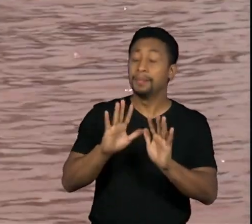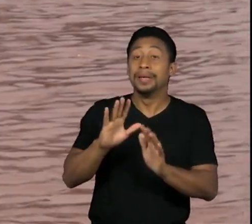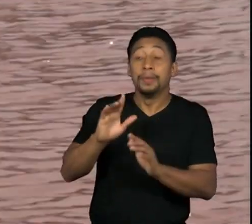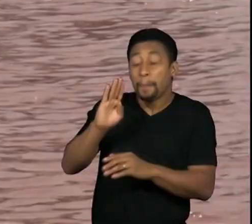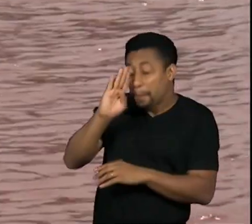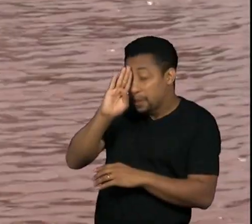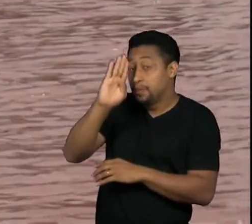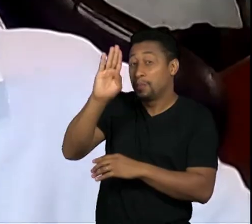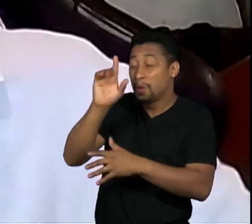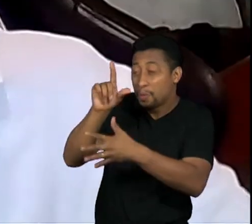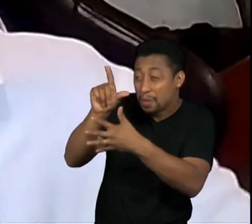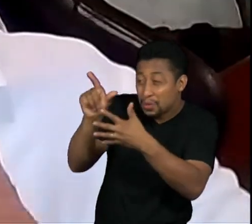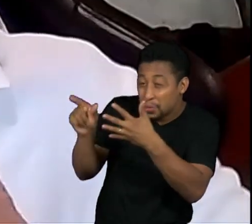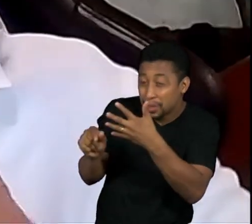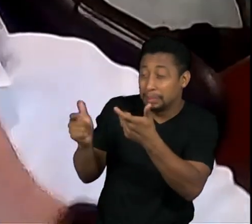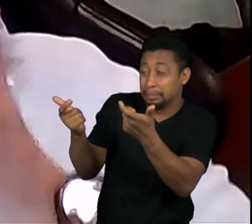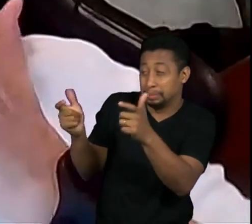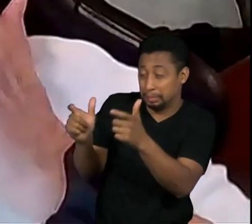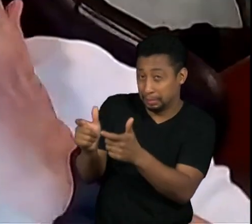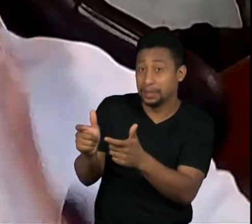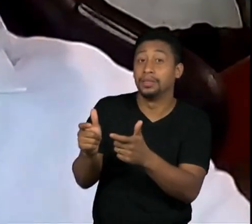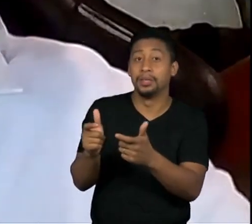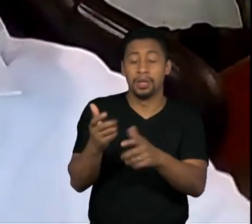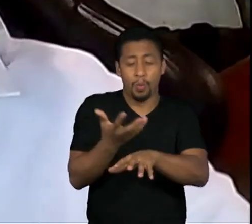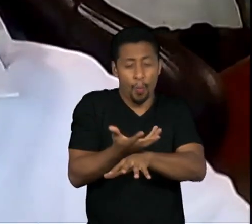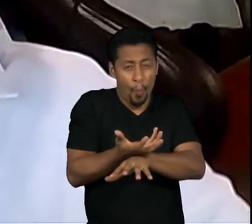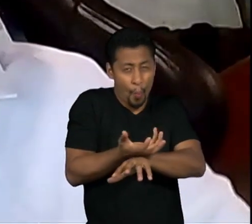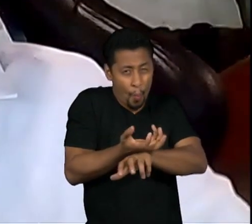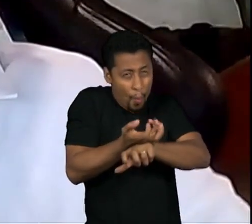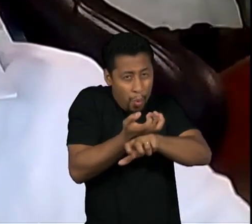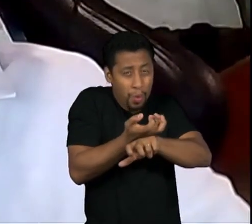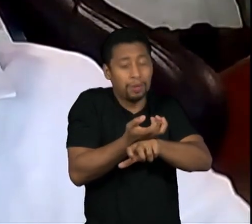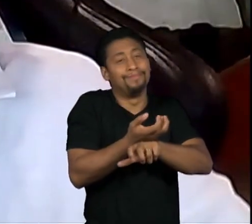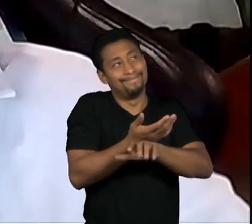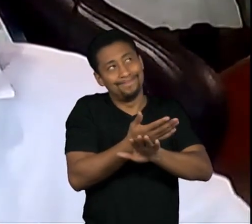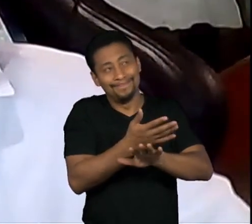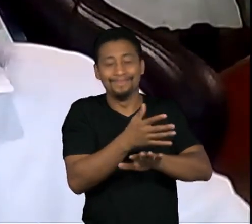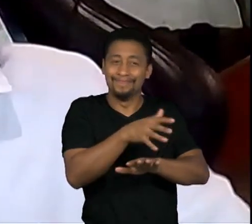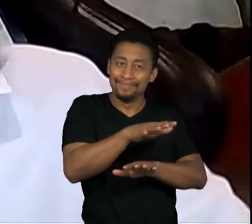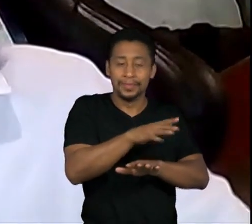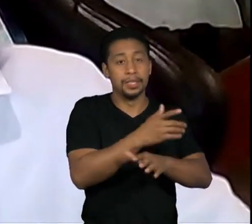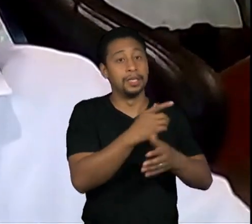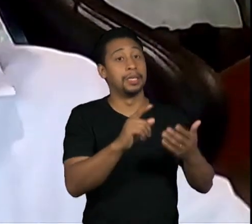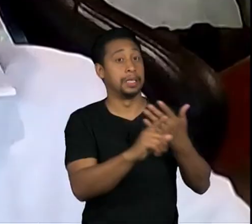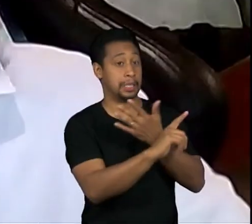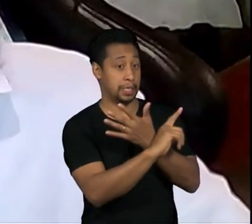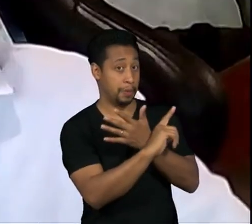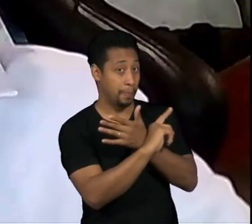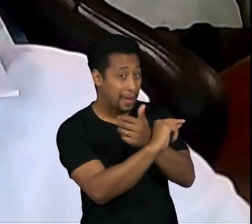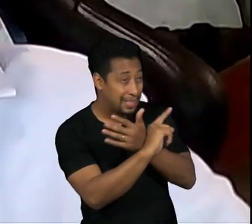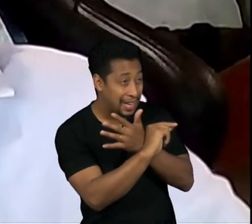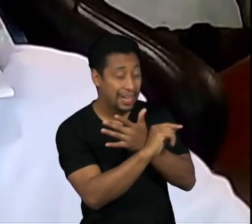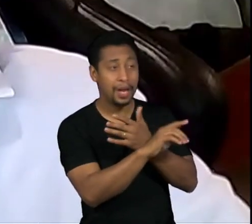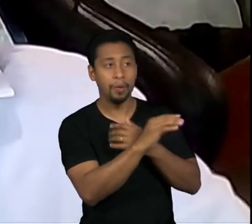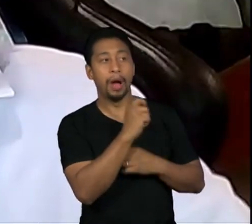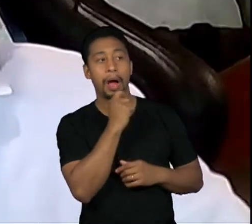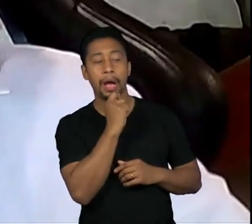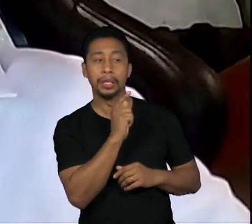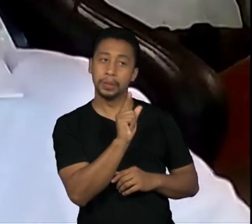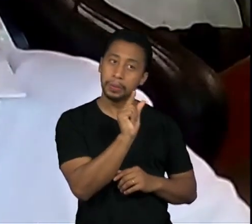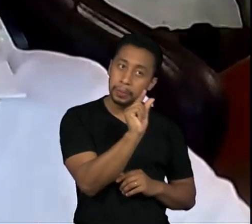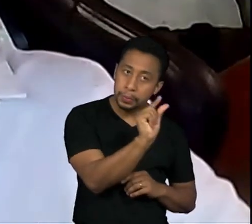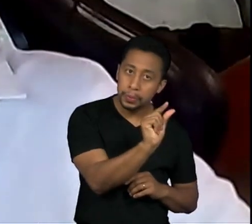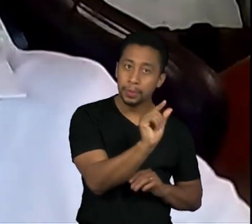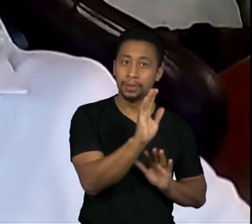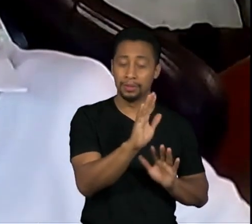super mal. No Pantanal, fantástico. Anta no paraíso, como a gente costuma brincar aqui, né? A Amazônia tem suas particularidades.